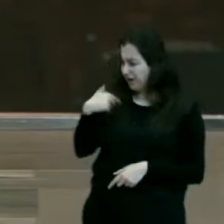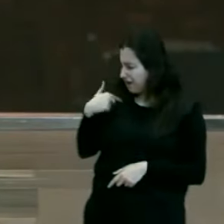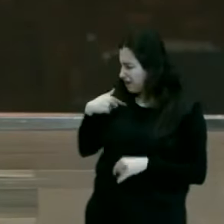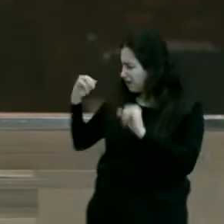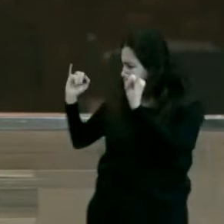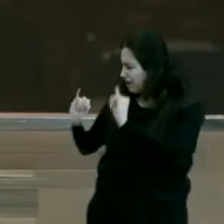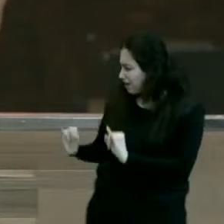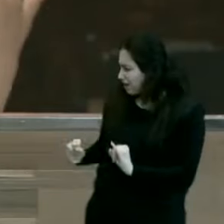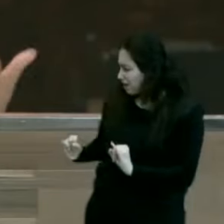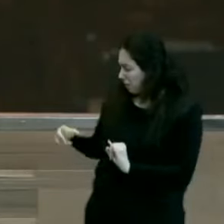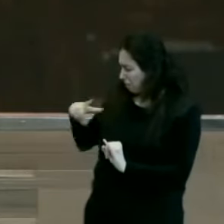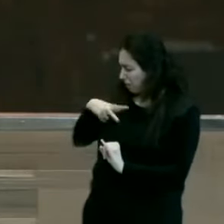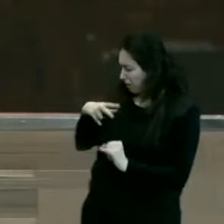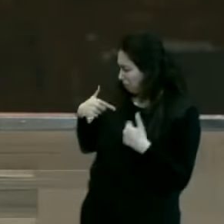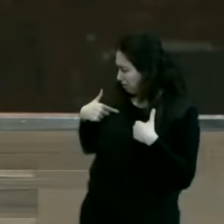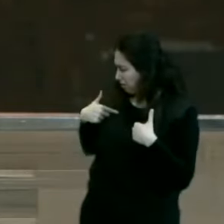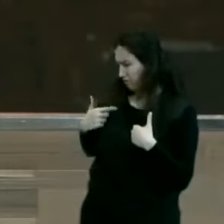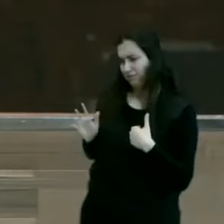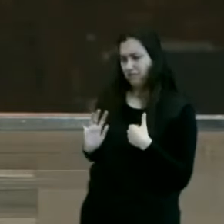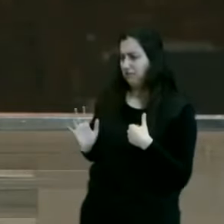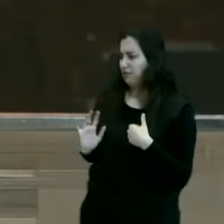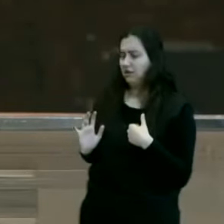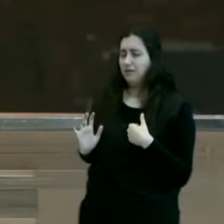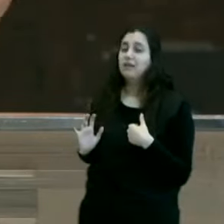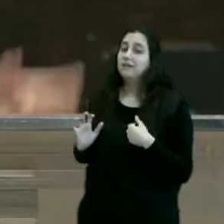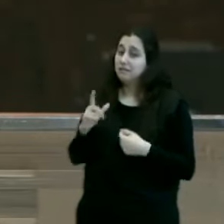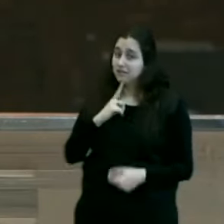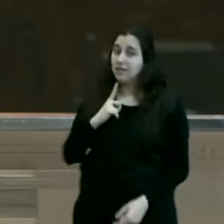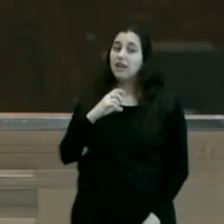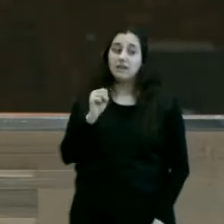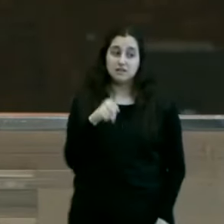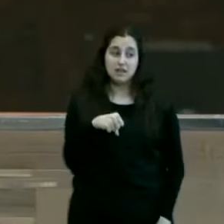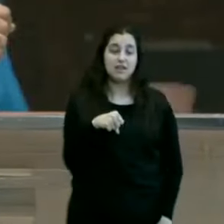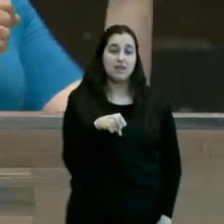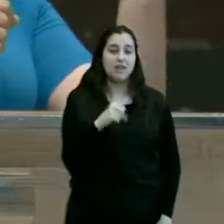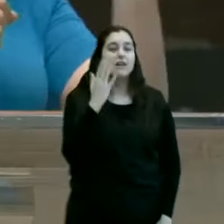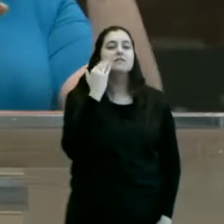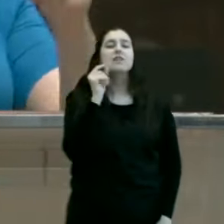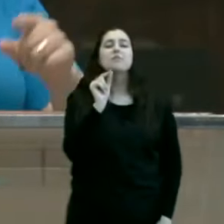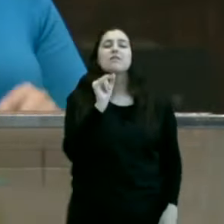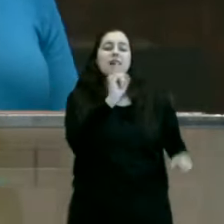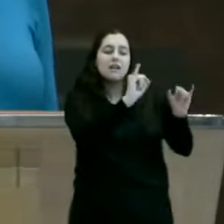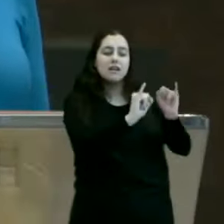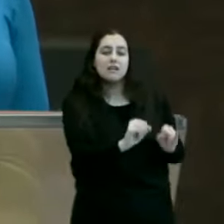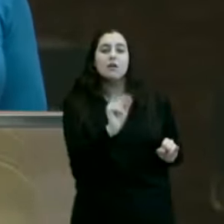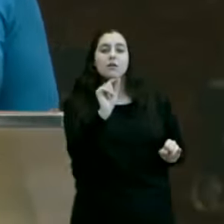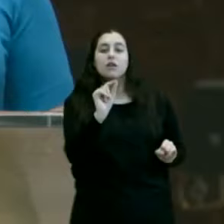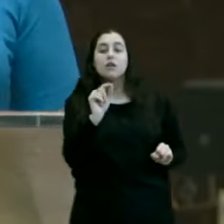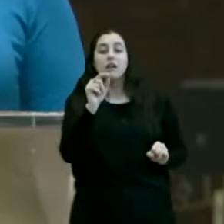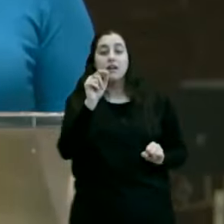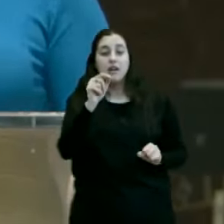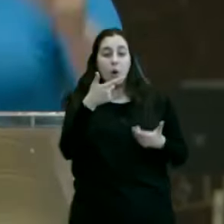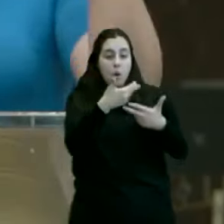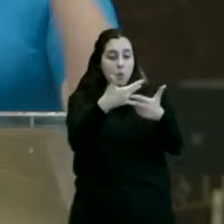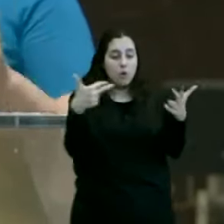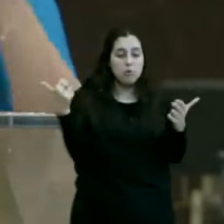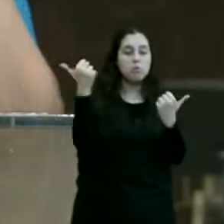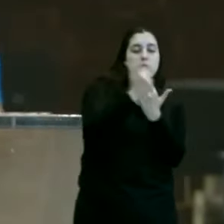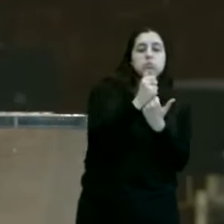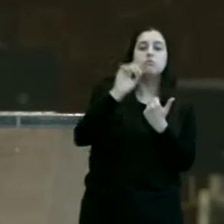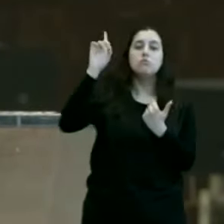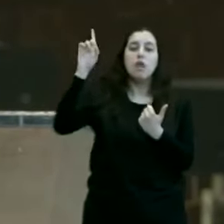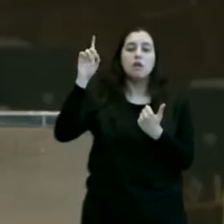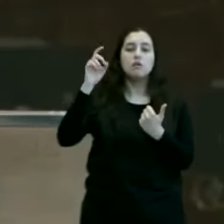tem ídolos familiares e particulares? Nós temos. Sabe o que é um ídolo? Tudo aquilo que toma o lugar de Deus.